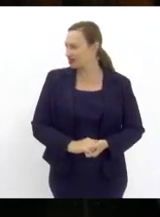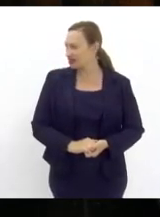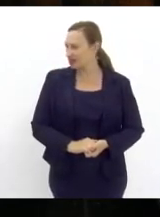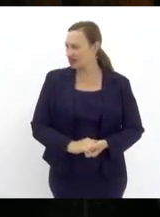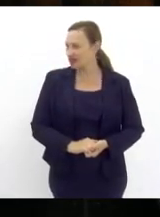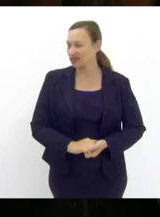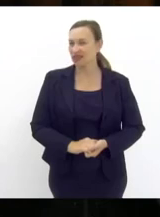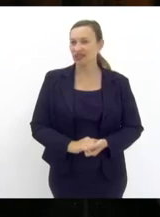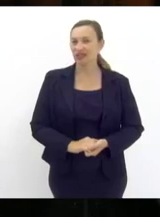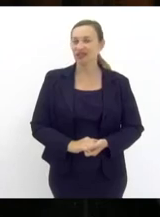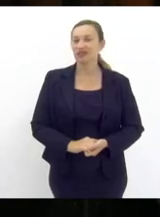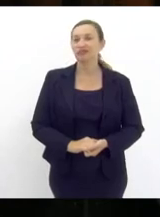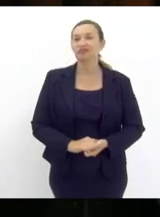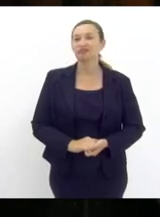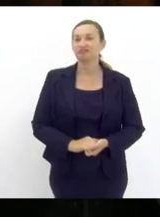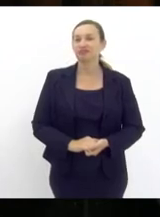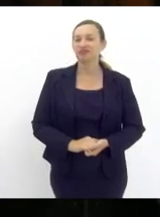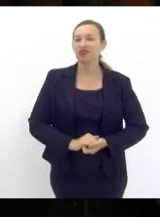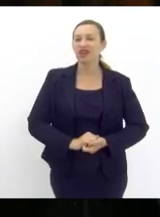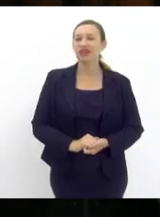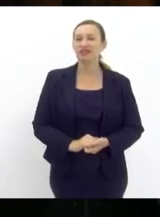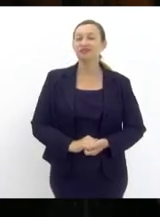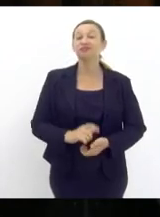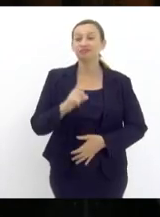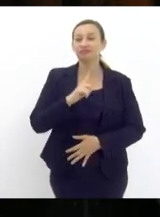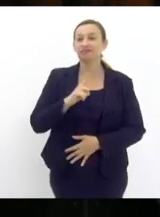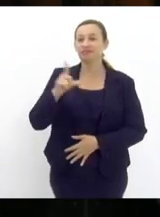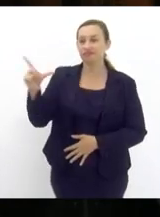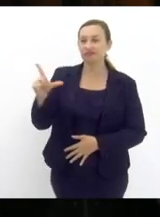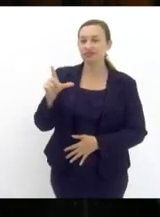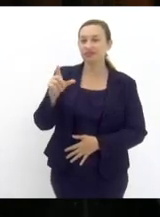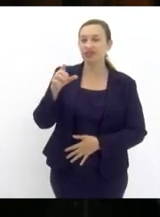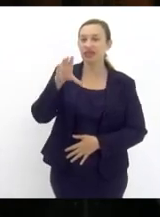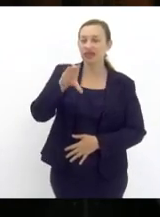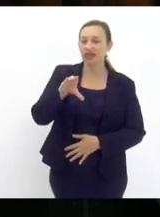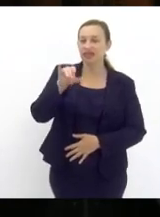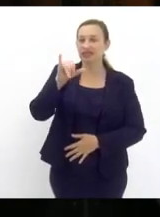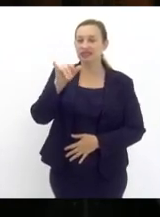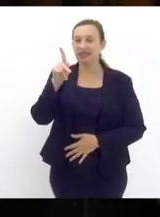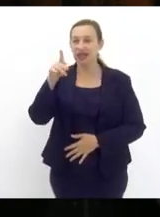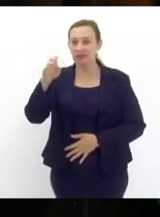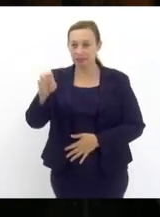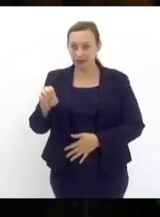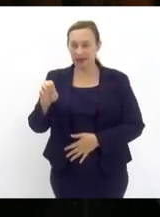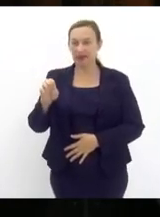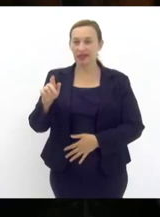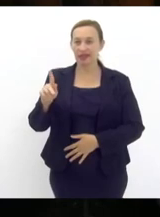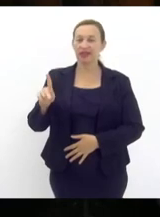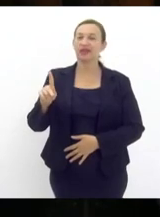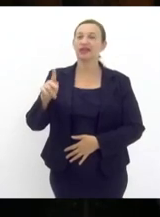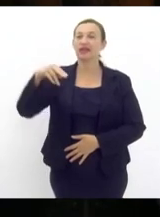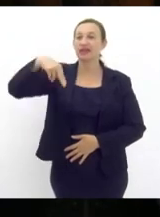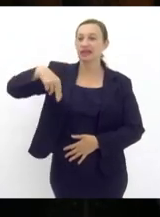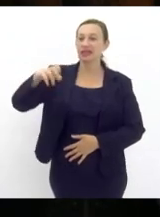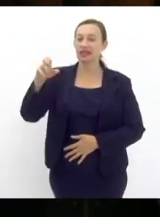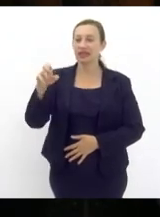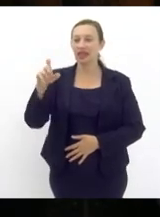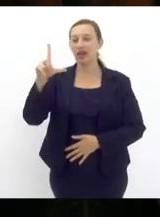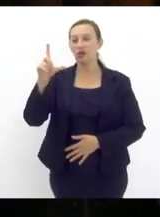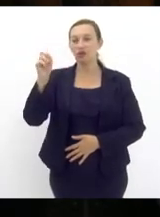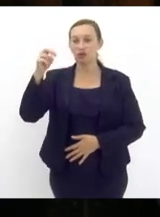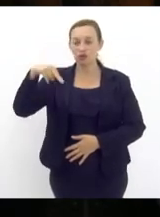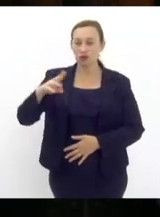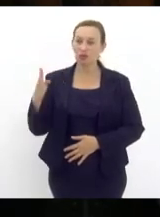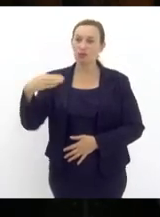temos lá o CIEP Nelson Mandela em Campo Grande e temos